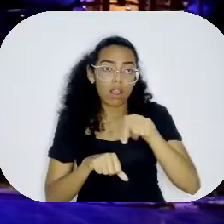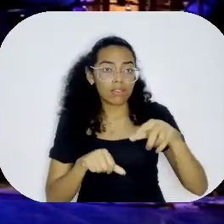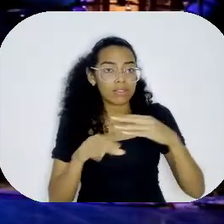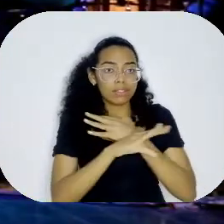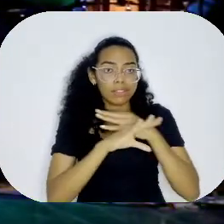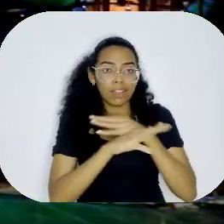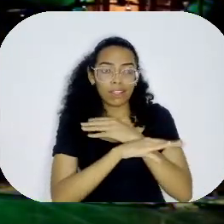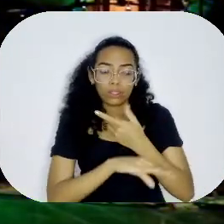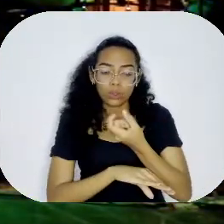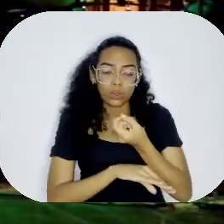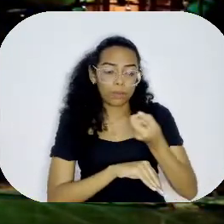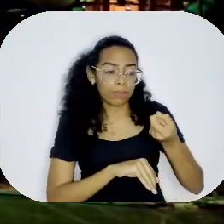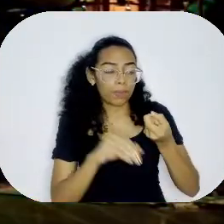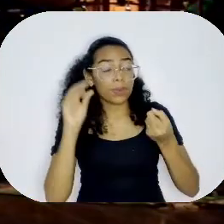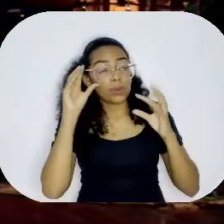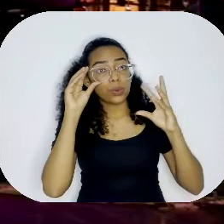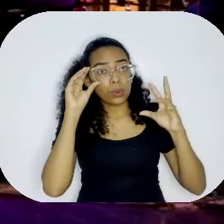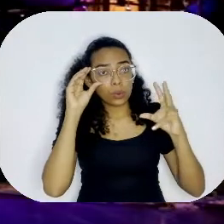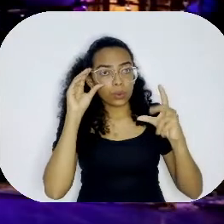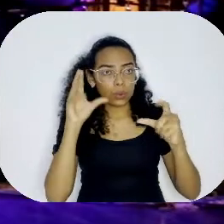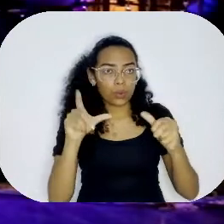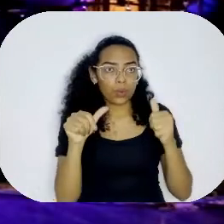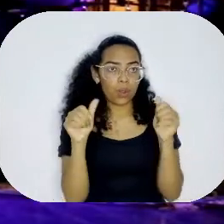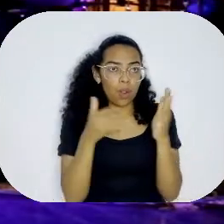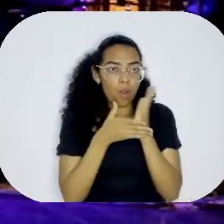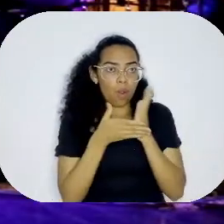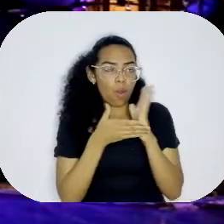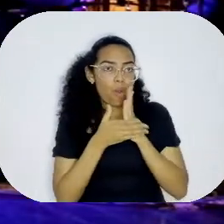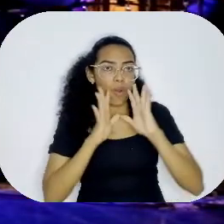Palmeiras, José Valter, a cidade 2000.